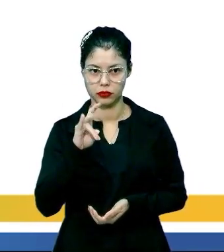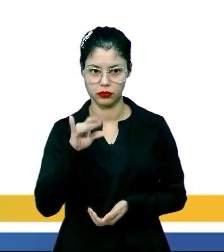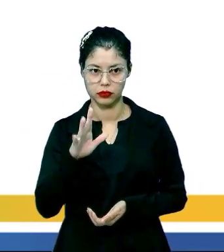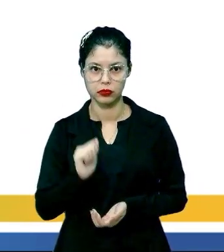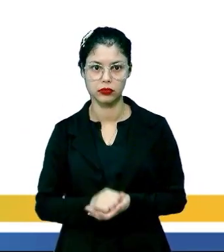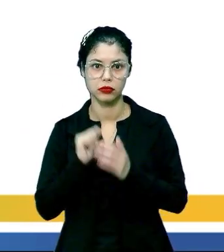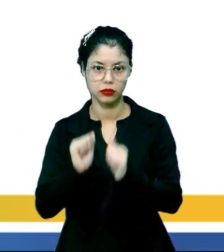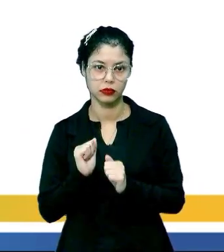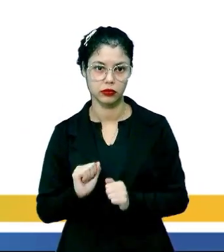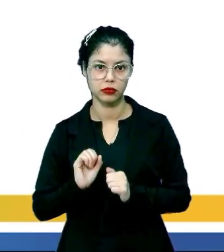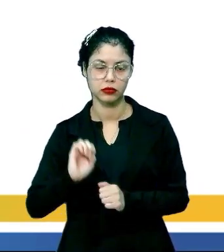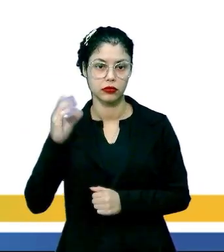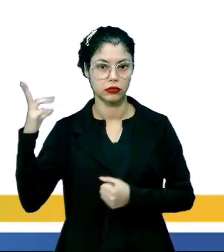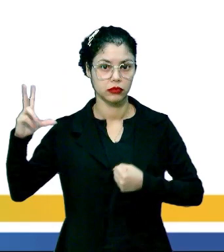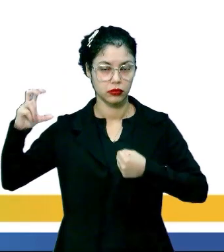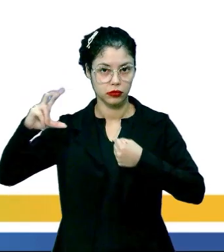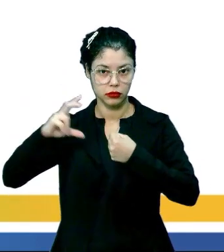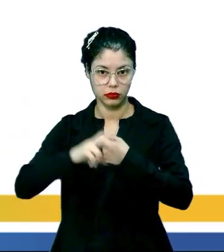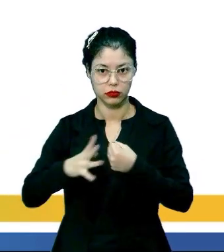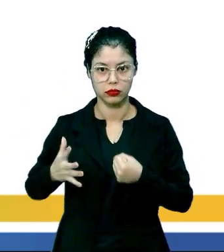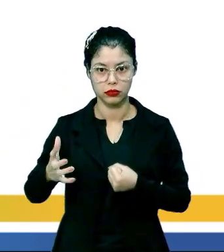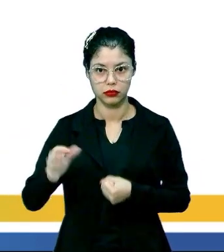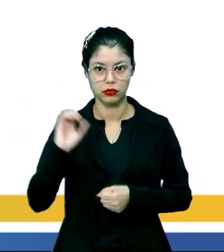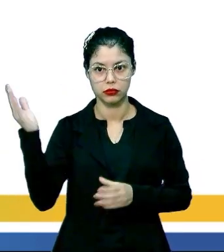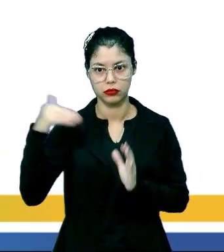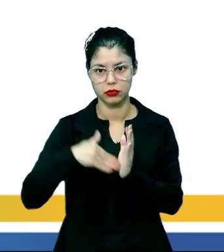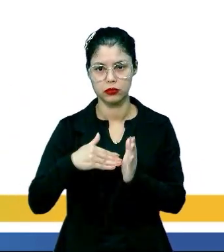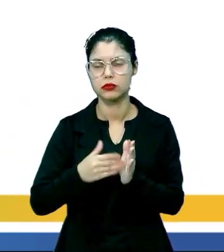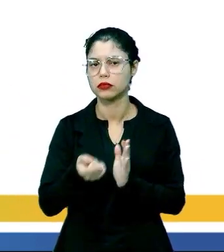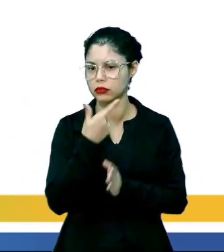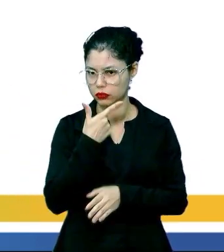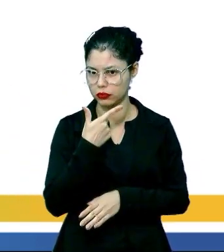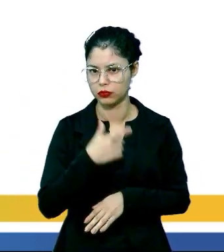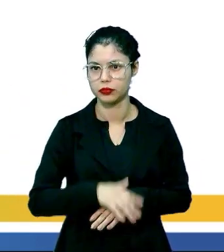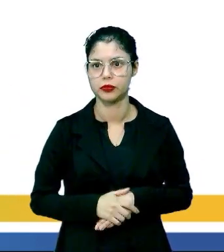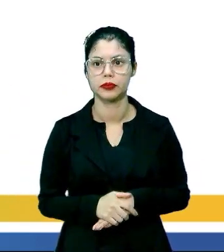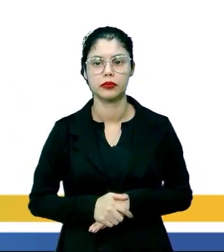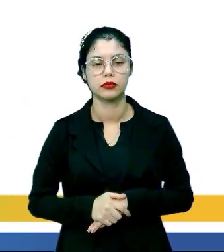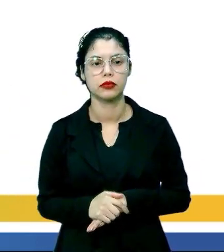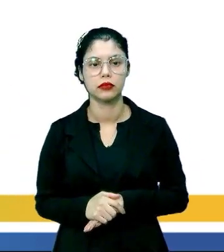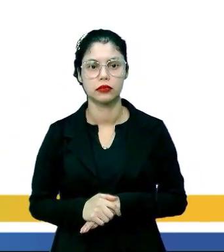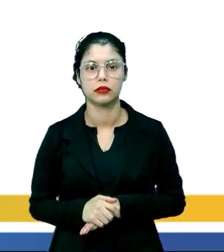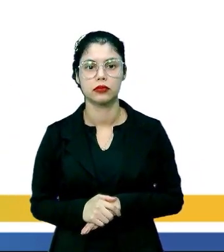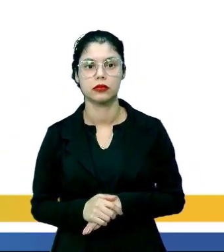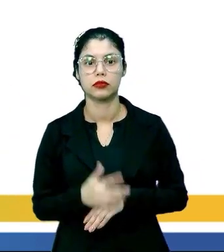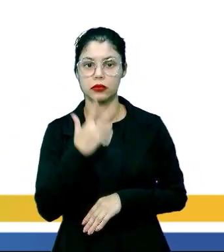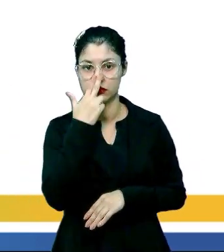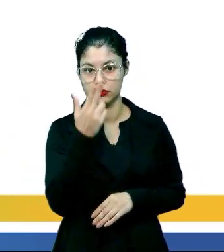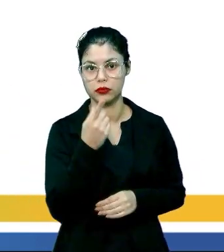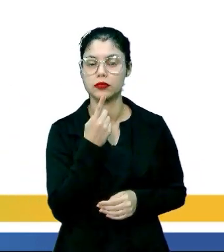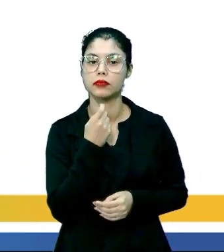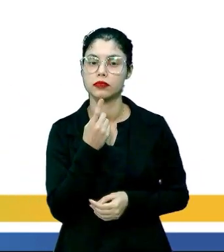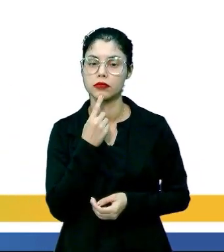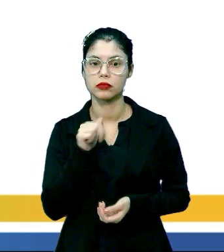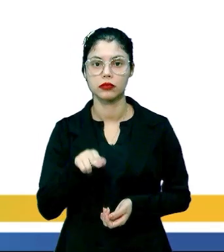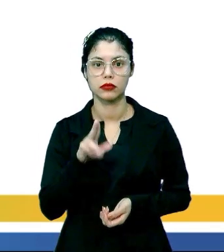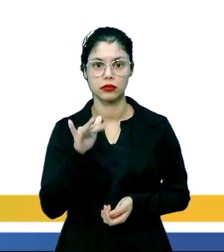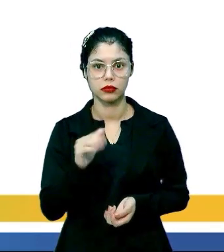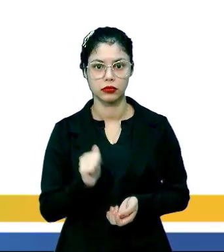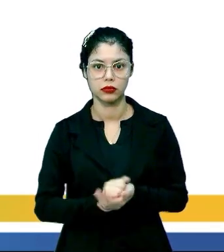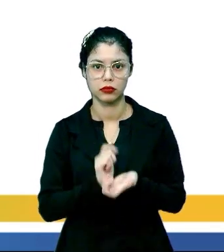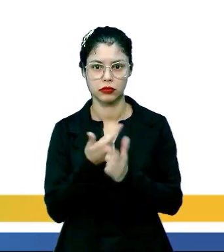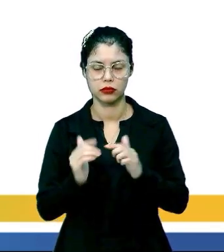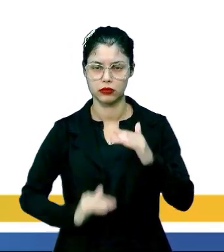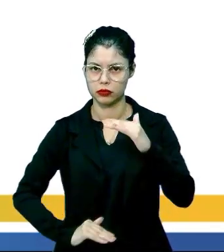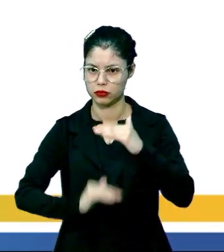glomérulos, e podem ser decorrentes de vírus, bactérias ou até mesmo medicamentos. Pode levar ao aparecimento de sangue na